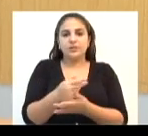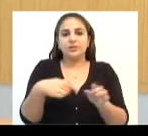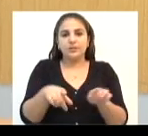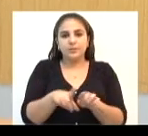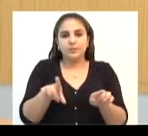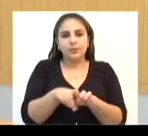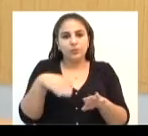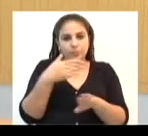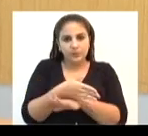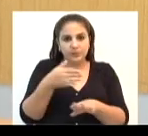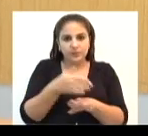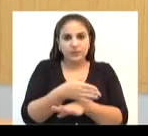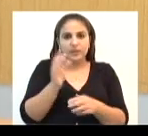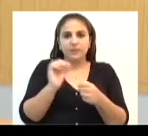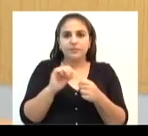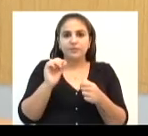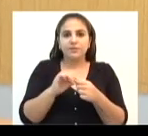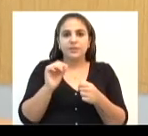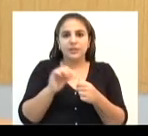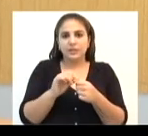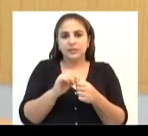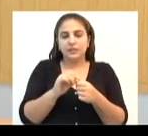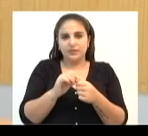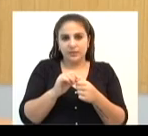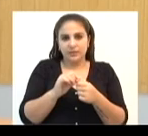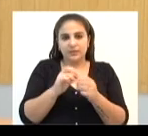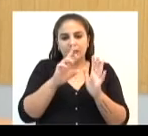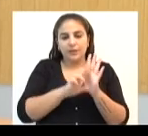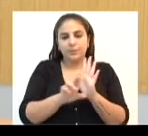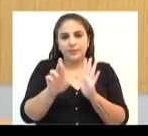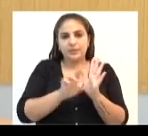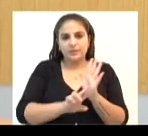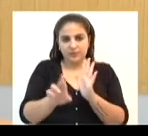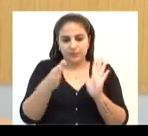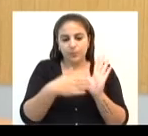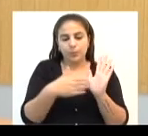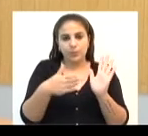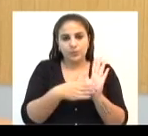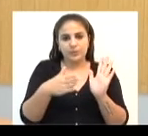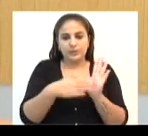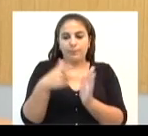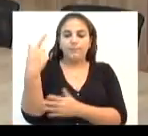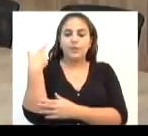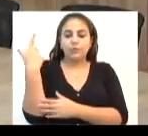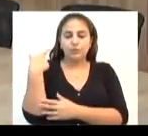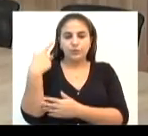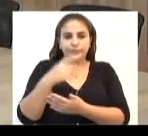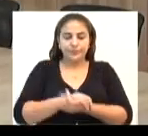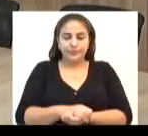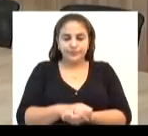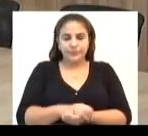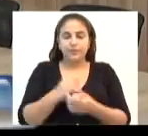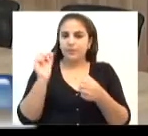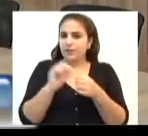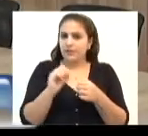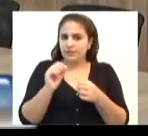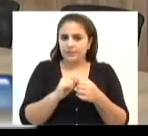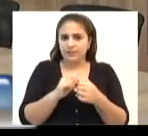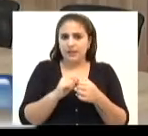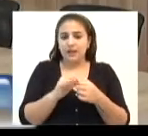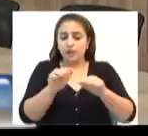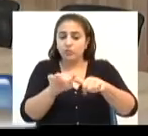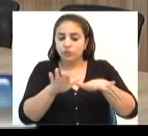dos integrantes é feita de acordo com a representação proporcional dos partidos. Realizar